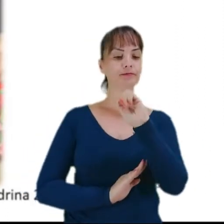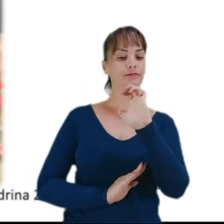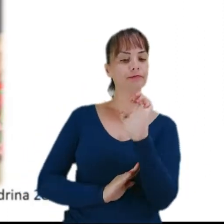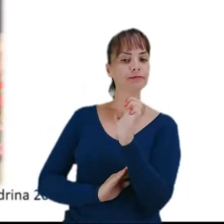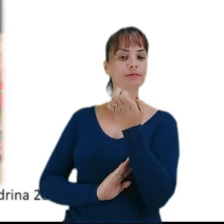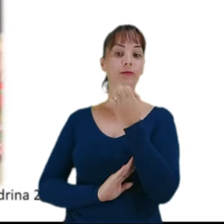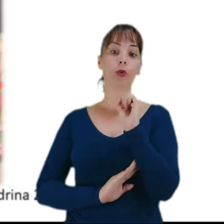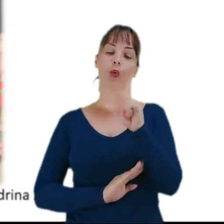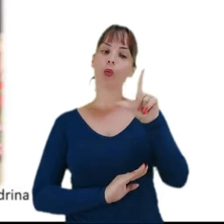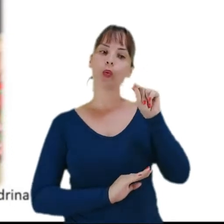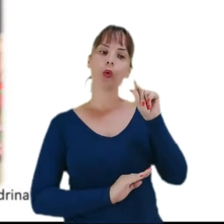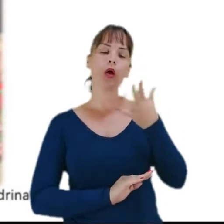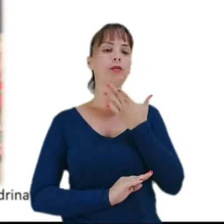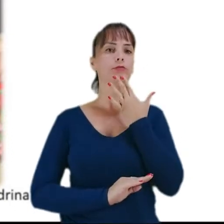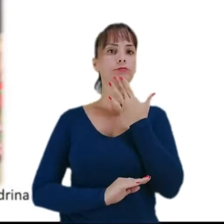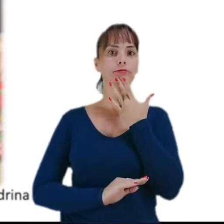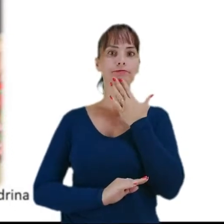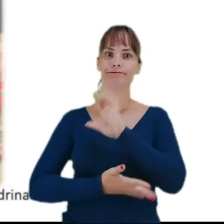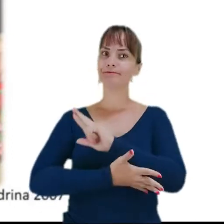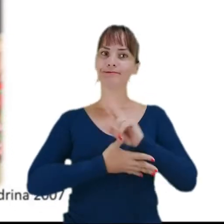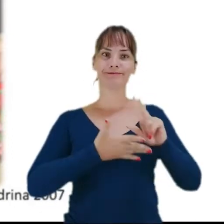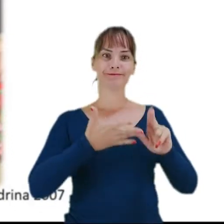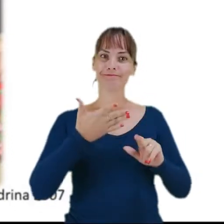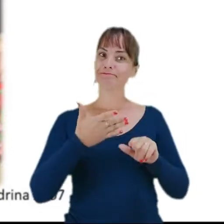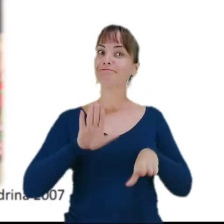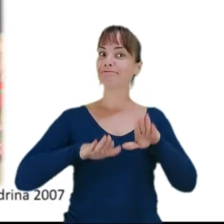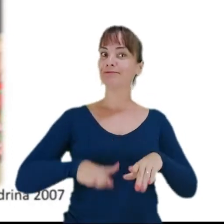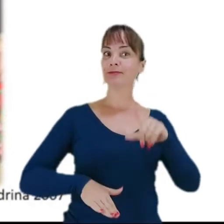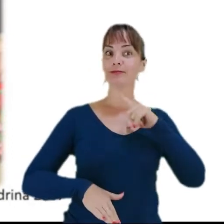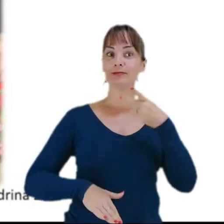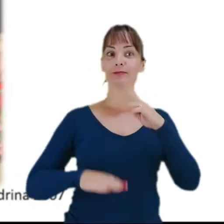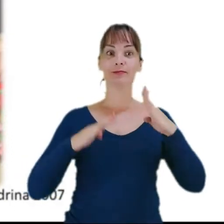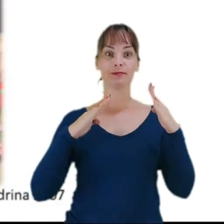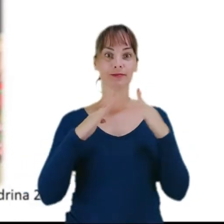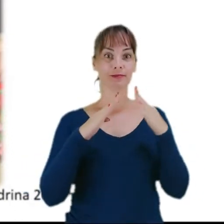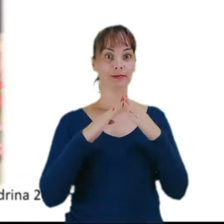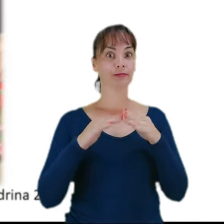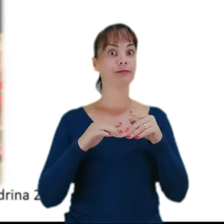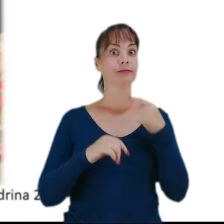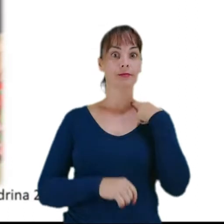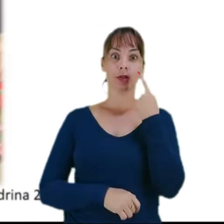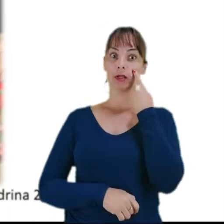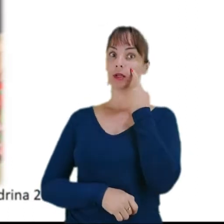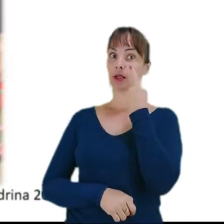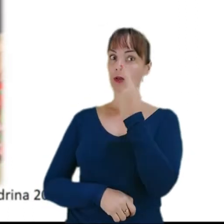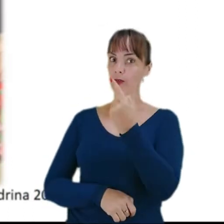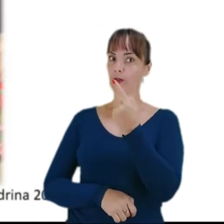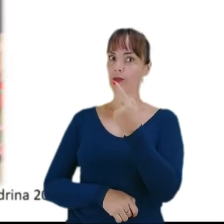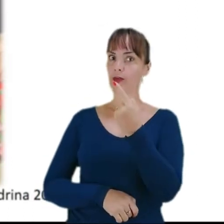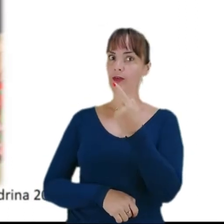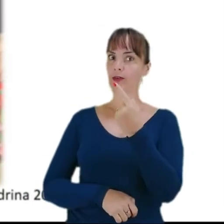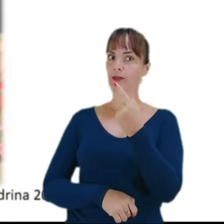cola colorida, entre outros que você possa ter em casa. E observe na